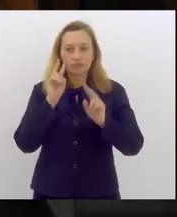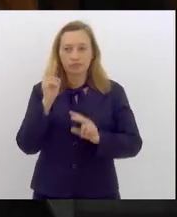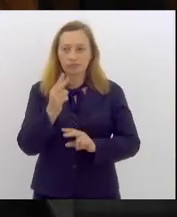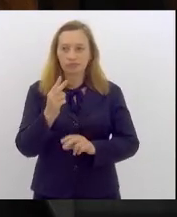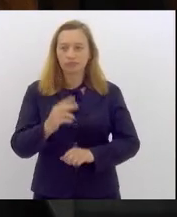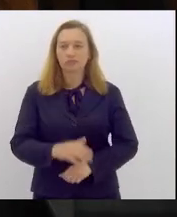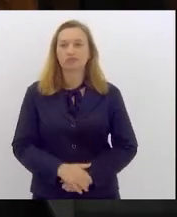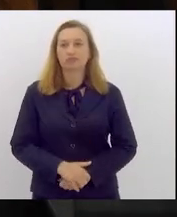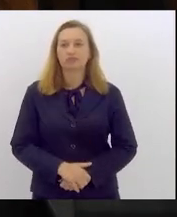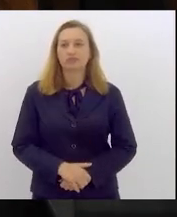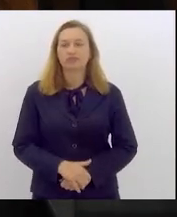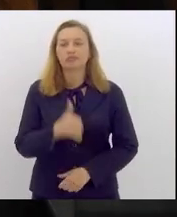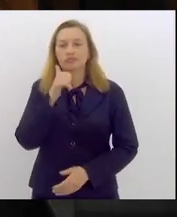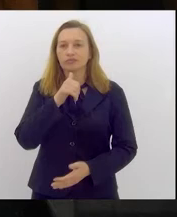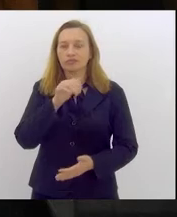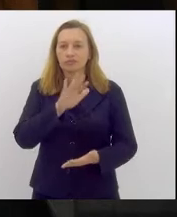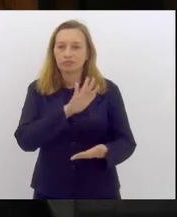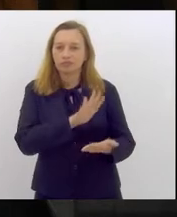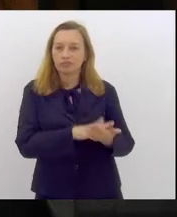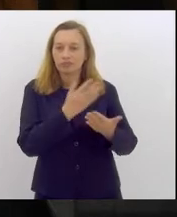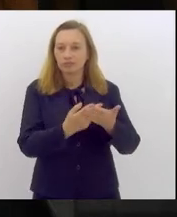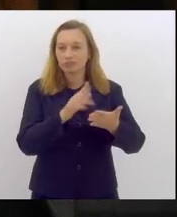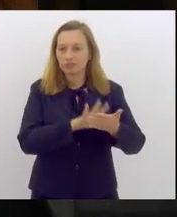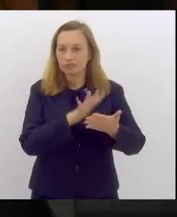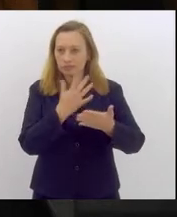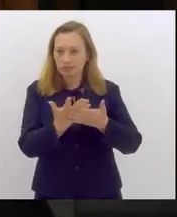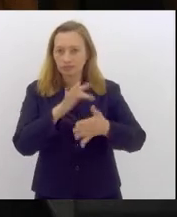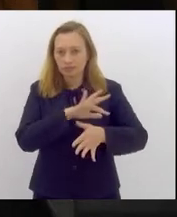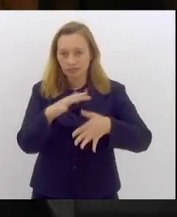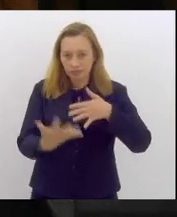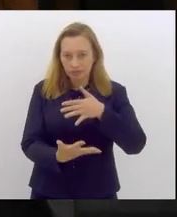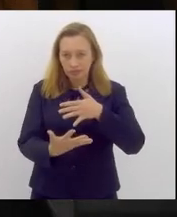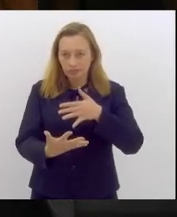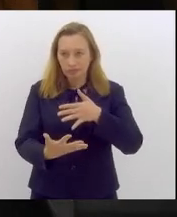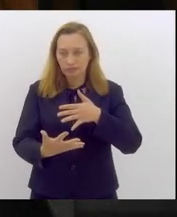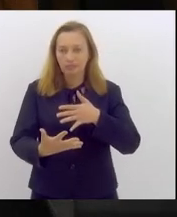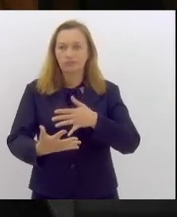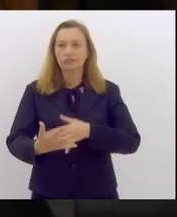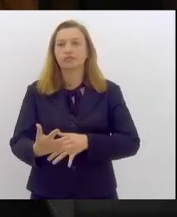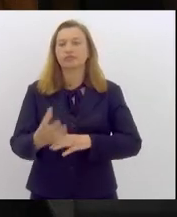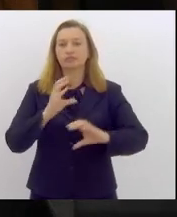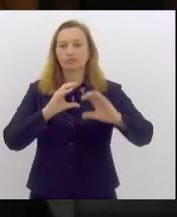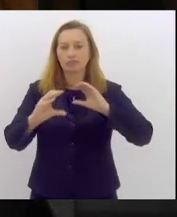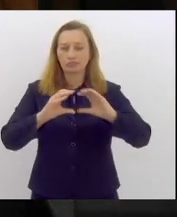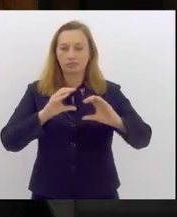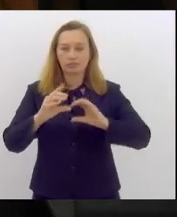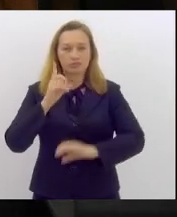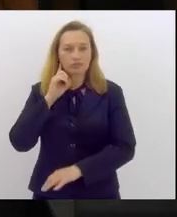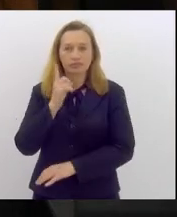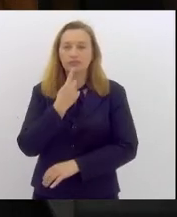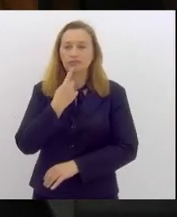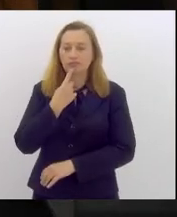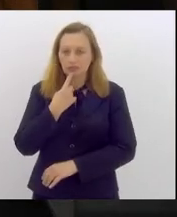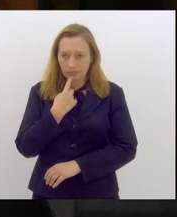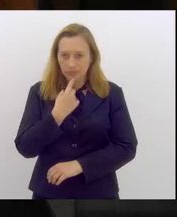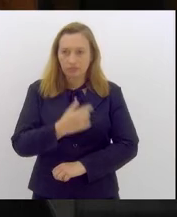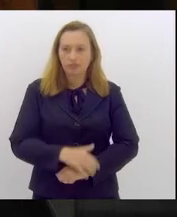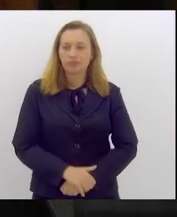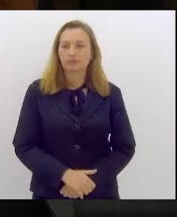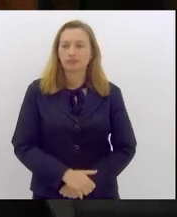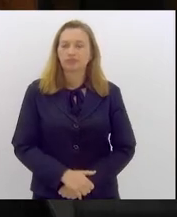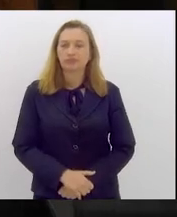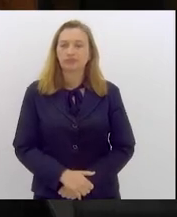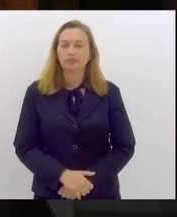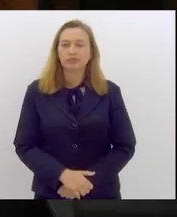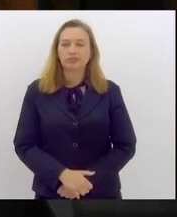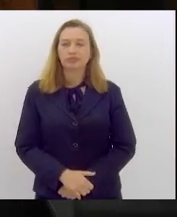telespectadores, senhora intérprete da linguagem de Libras, que leva a nossa voz aos deficientes